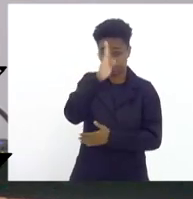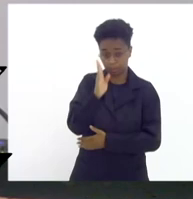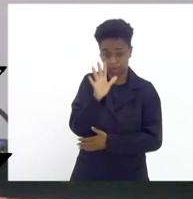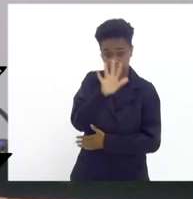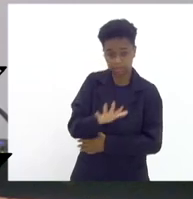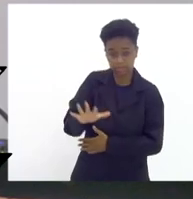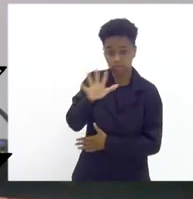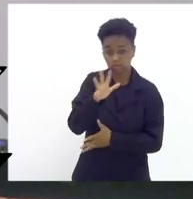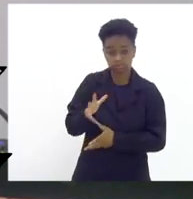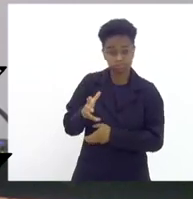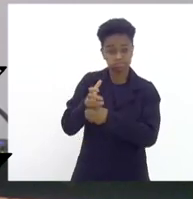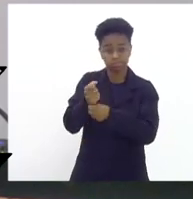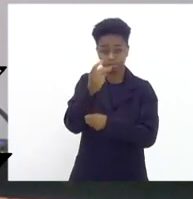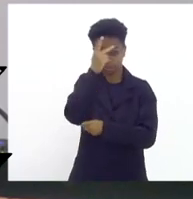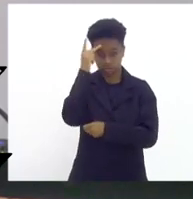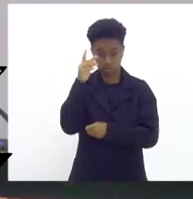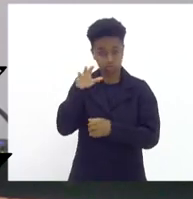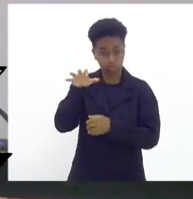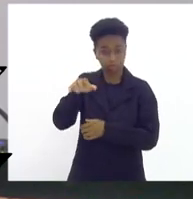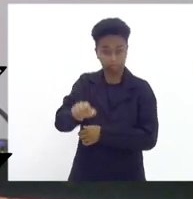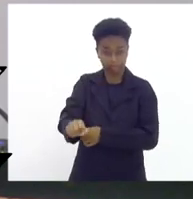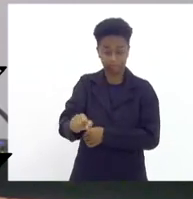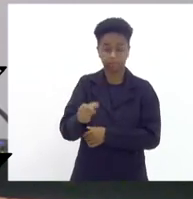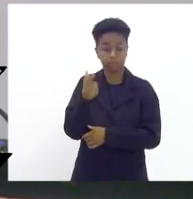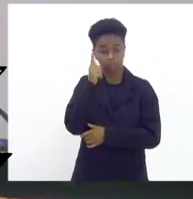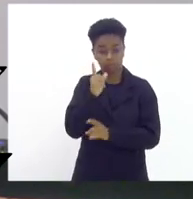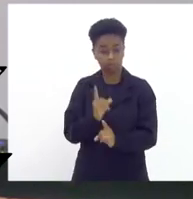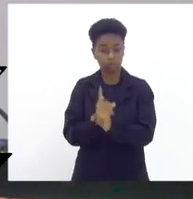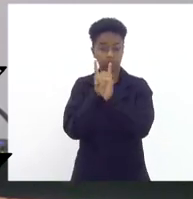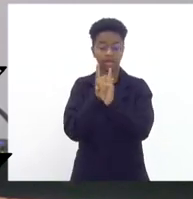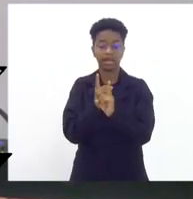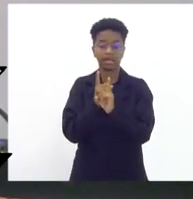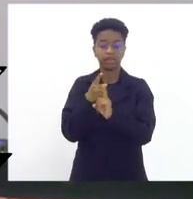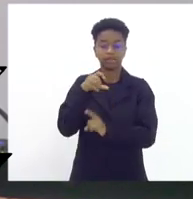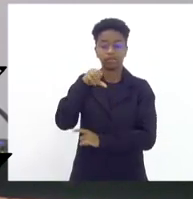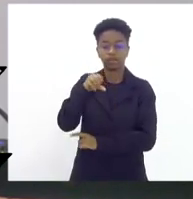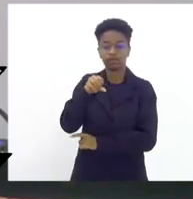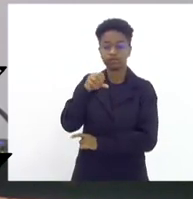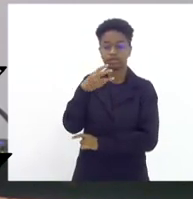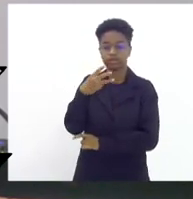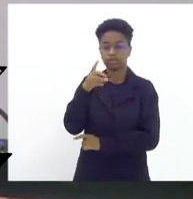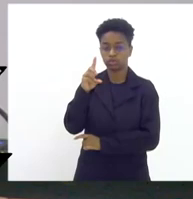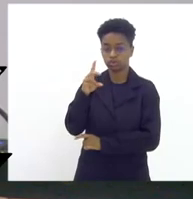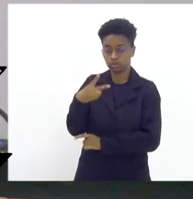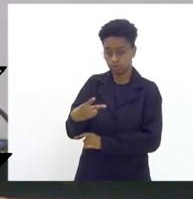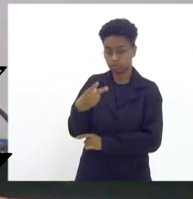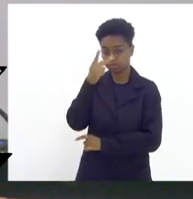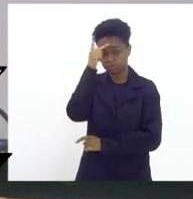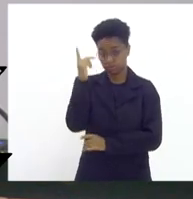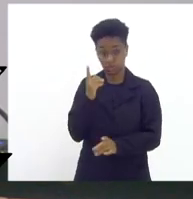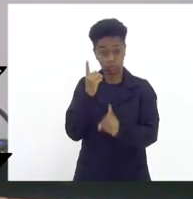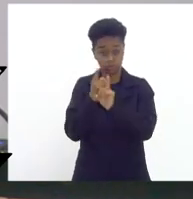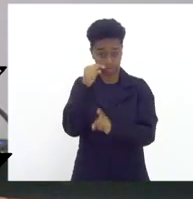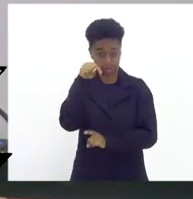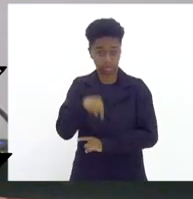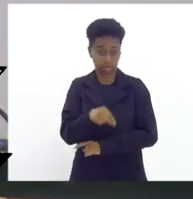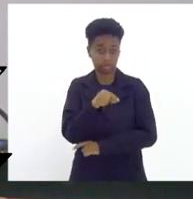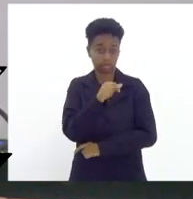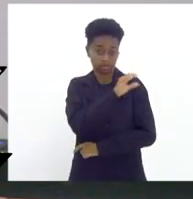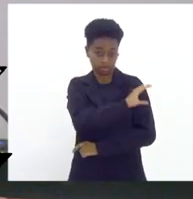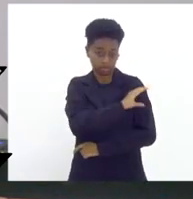resgatadas com 982 pessoas encontradas em situação análoga escravidão no nosso estado